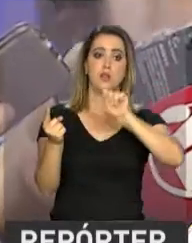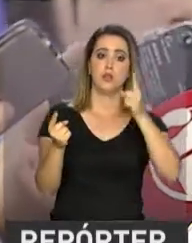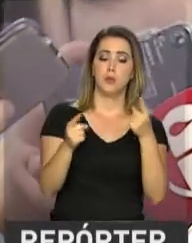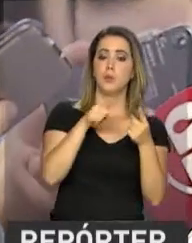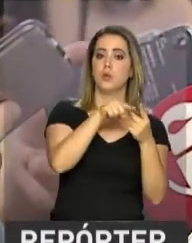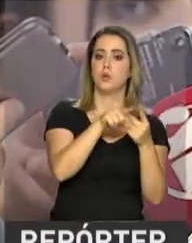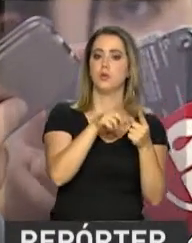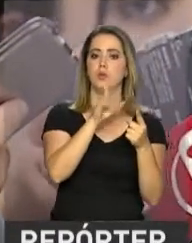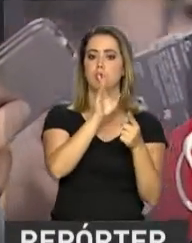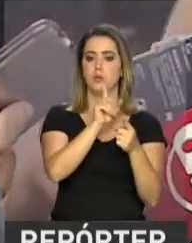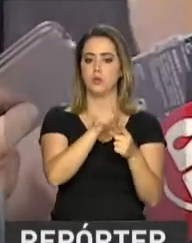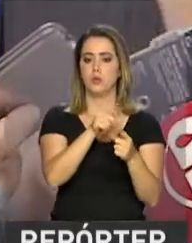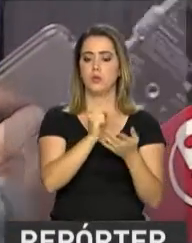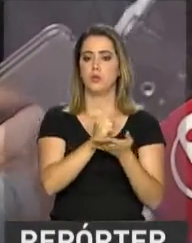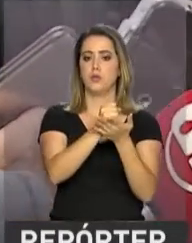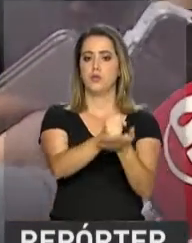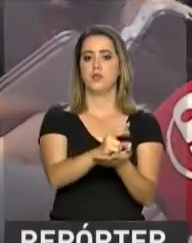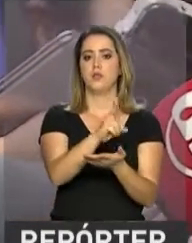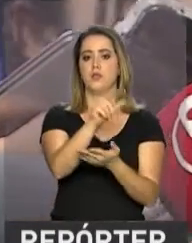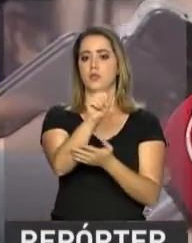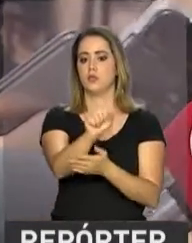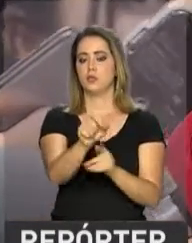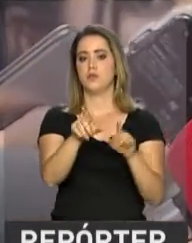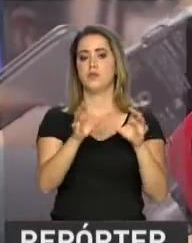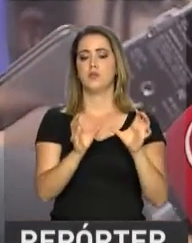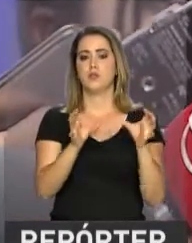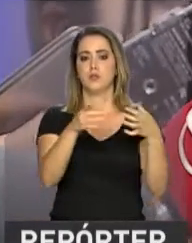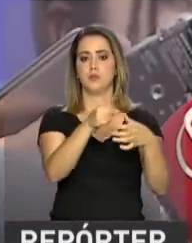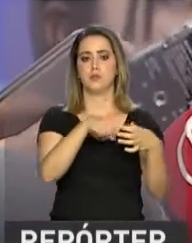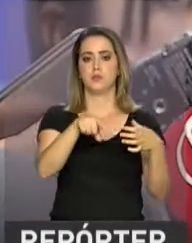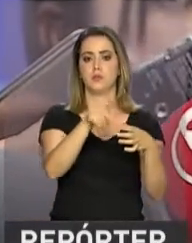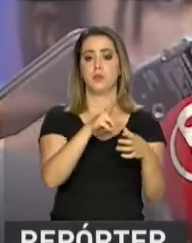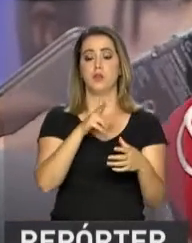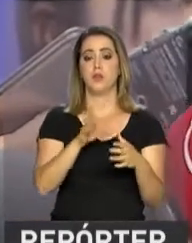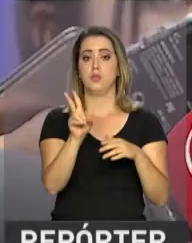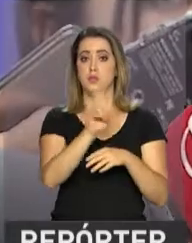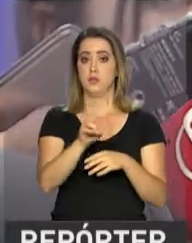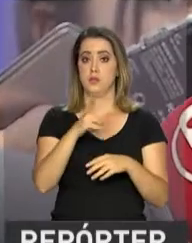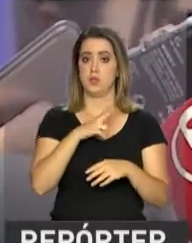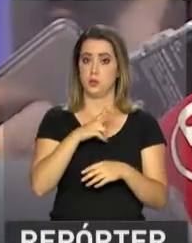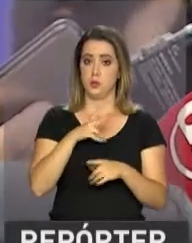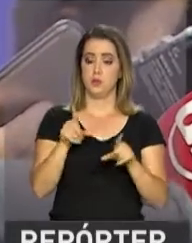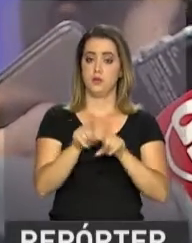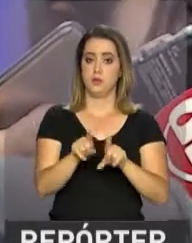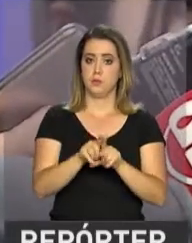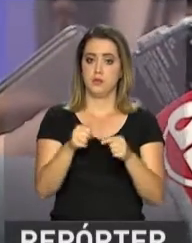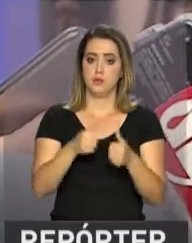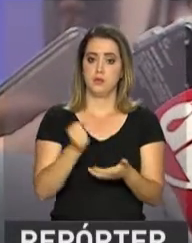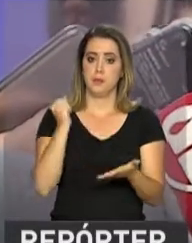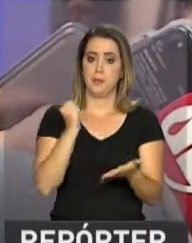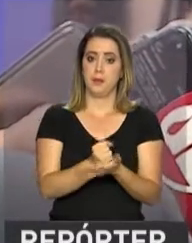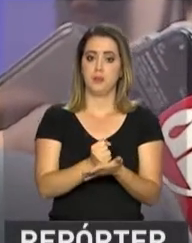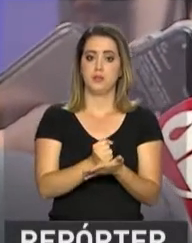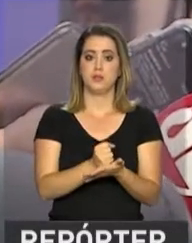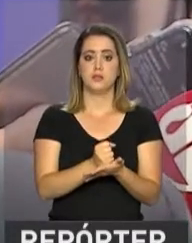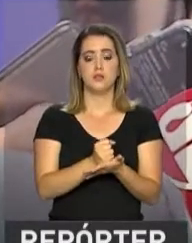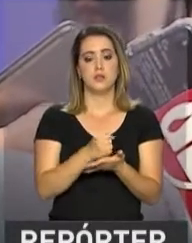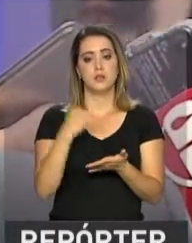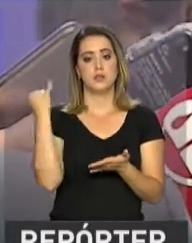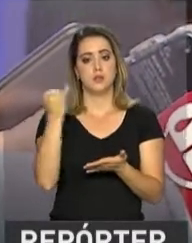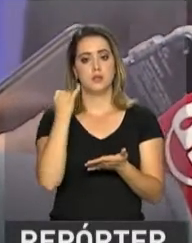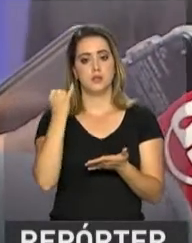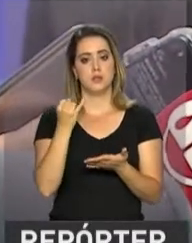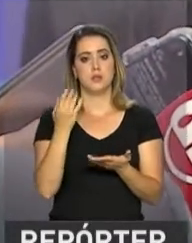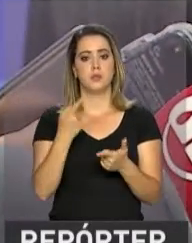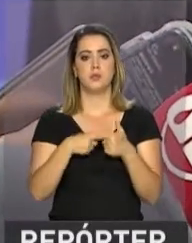evidentemente que a oferta de vagas na a área privada ela está marcado também com relação